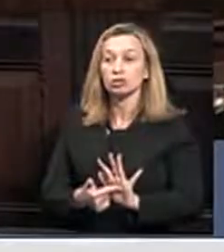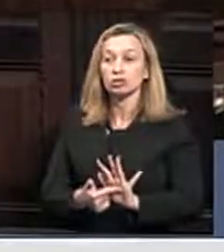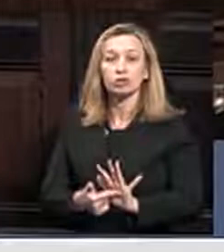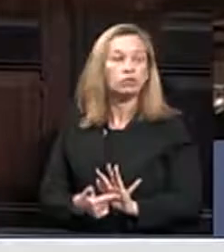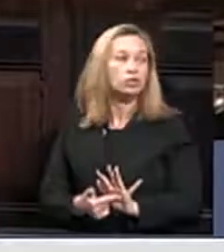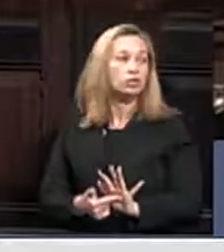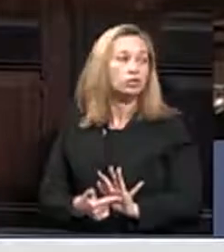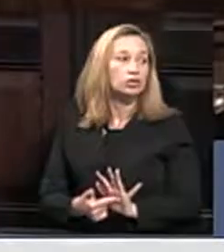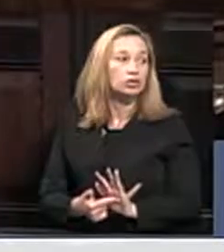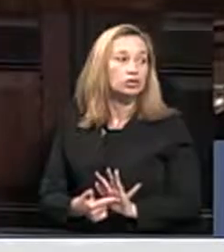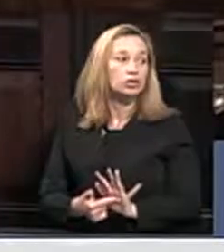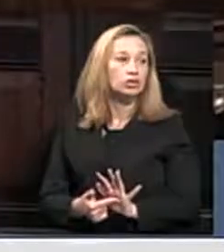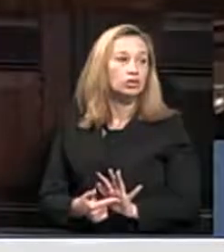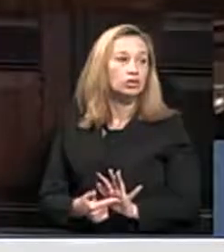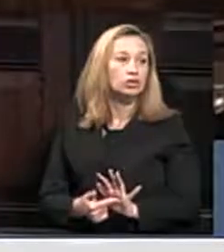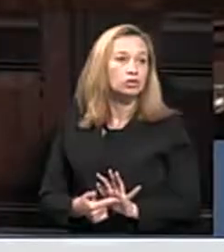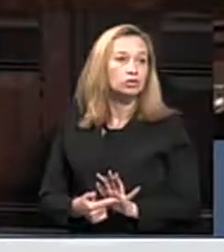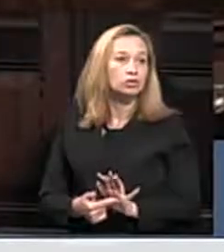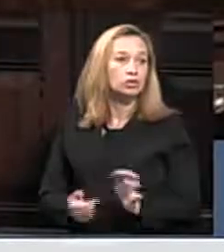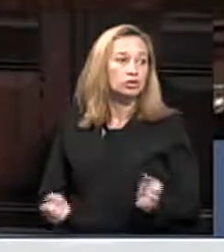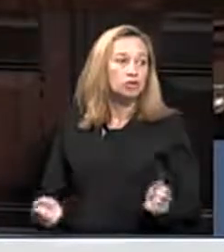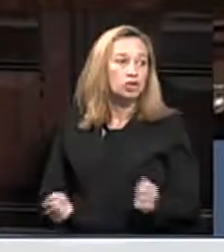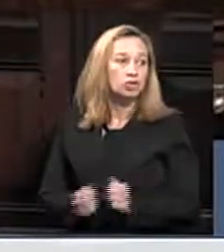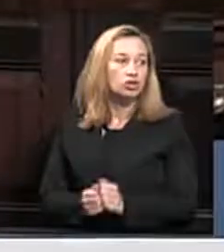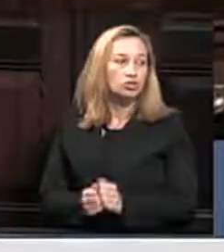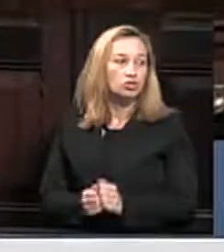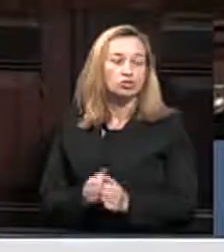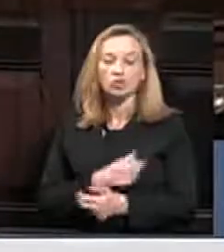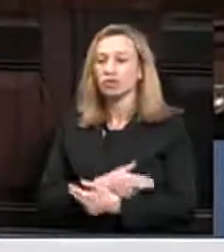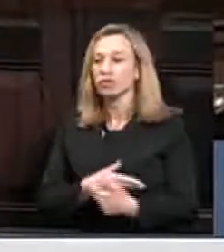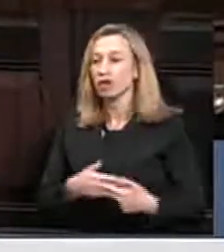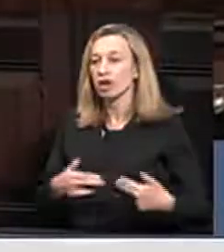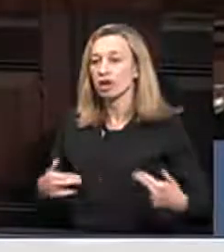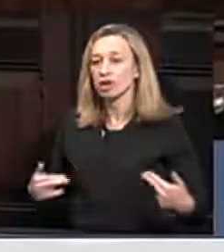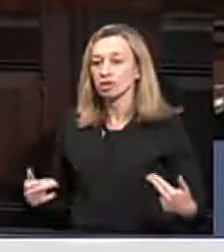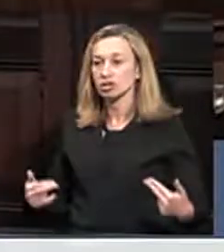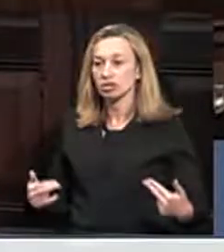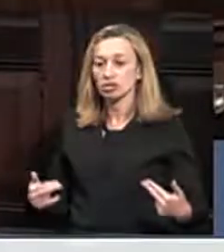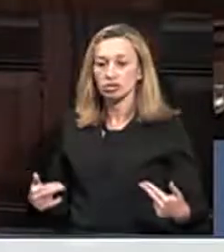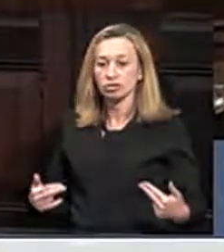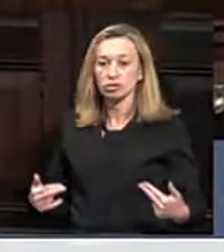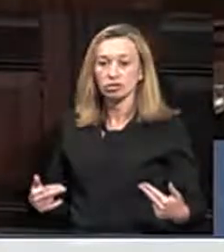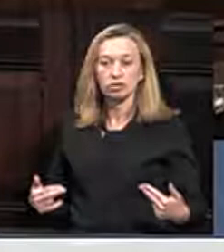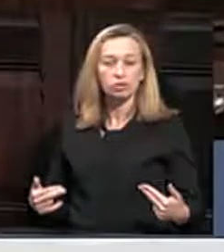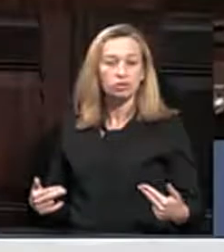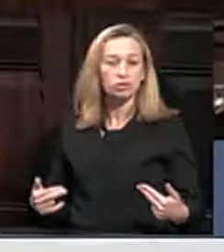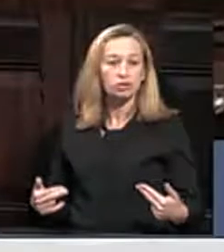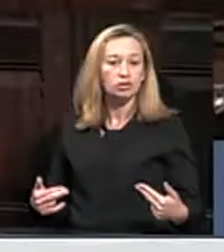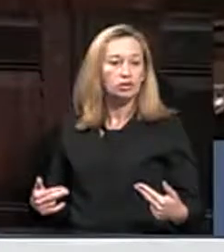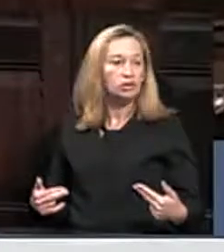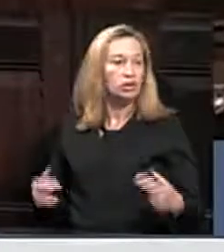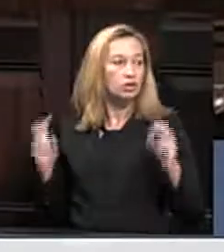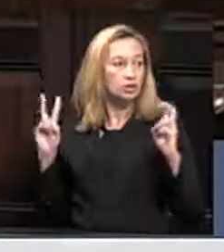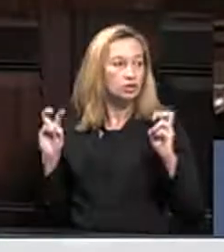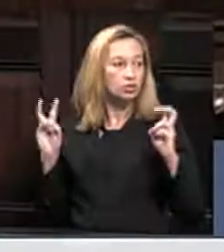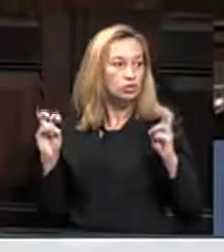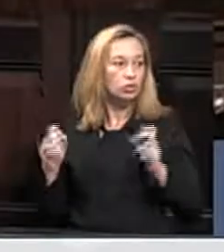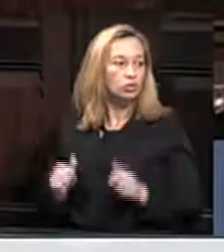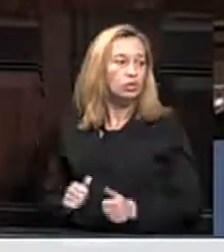participar de diversos governos. Primeiro, quando